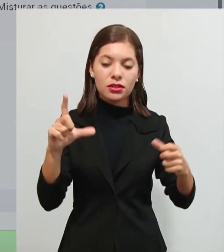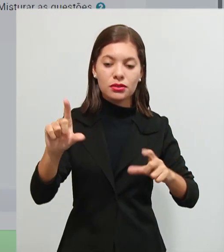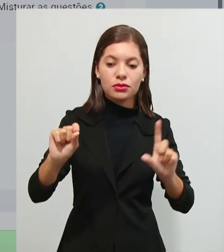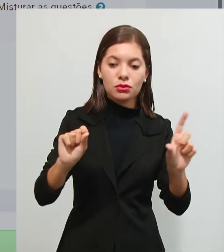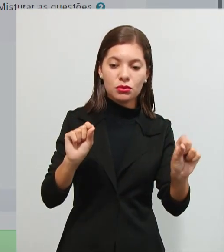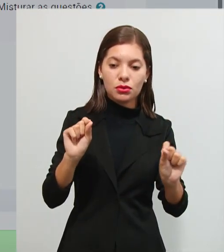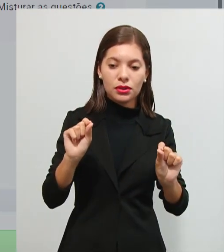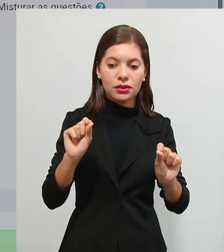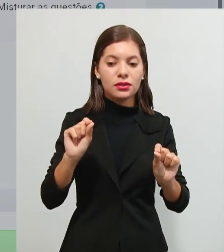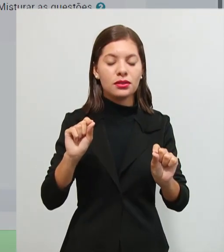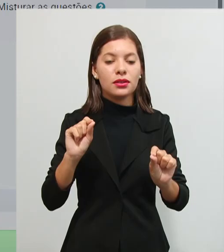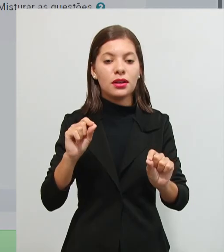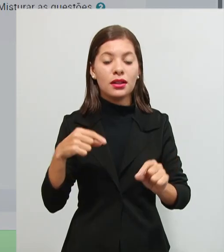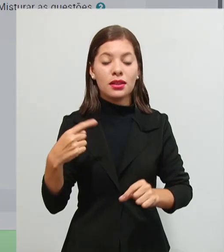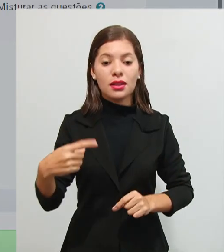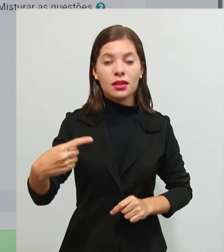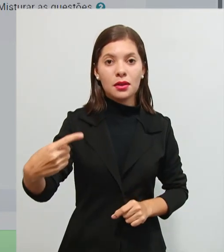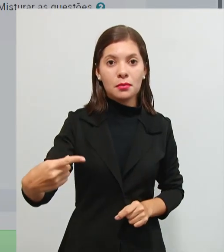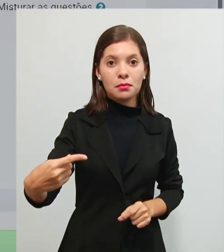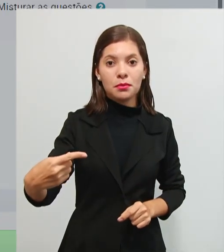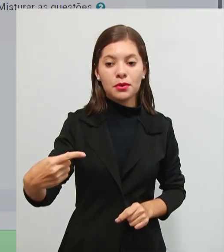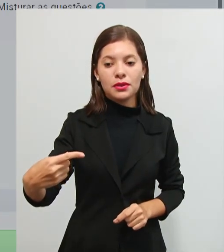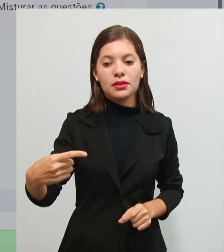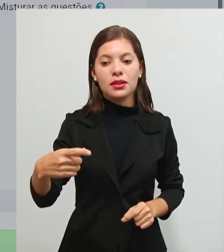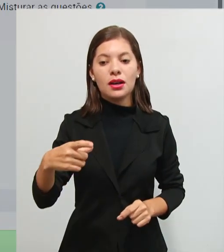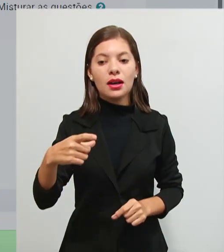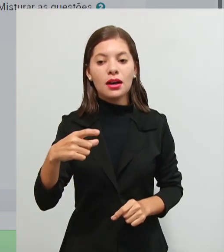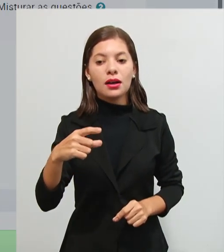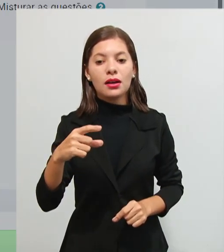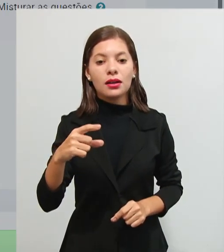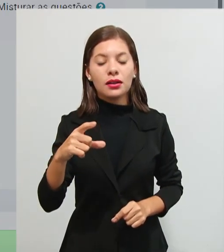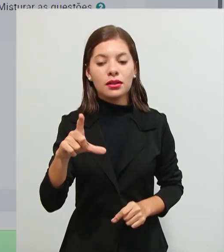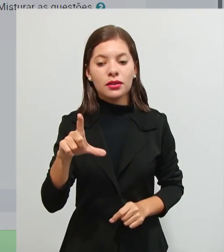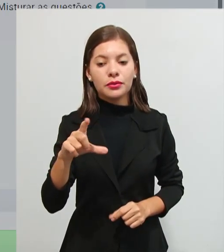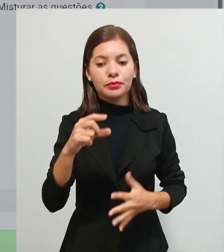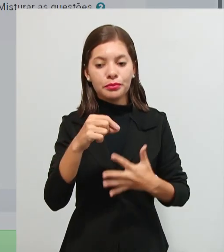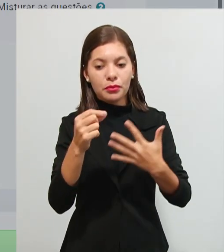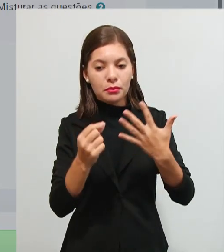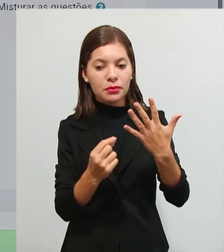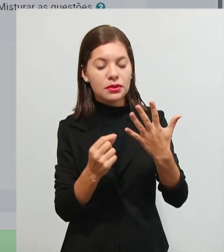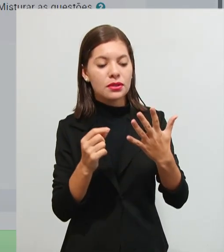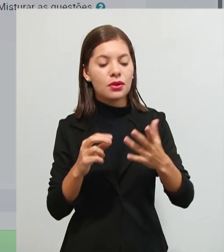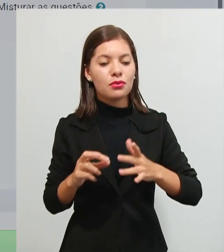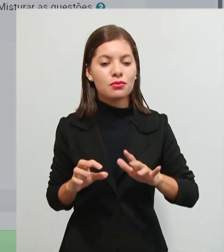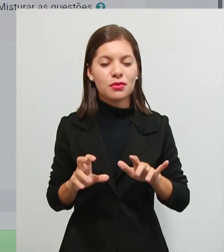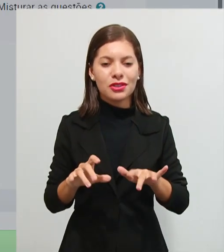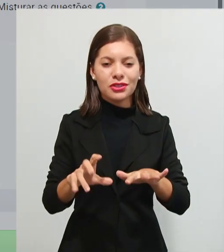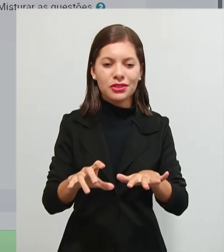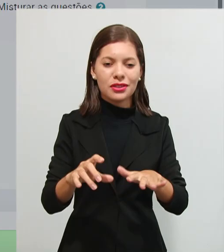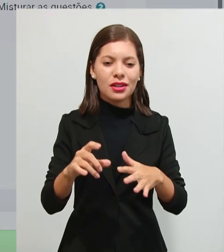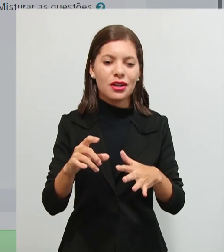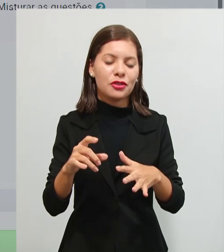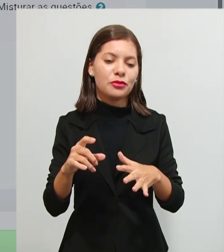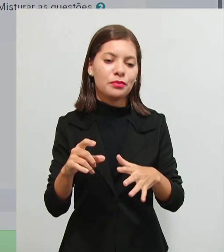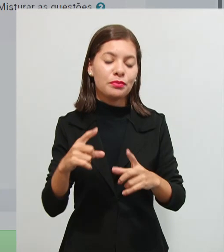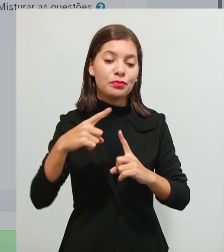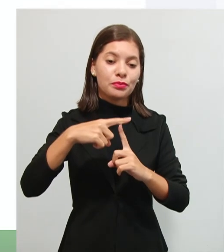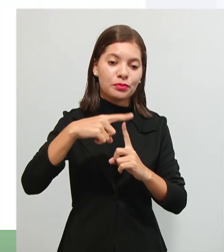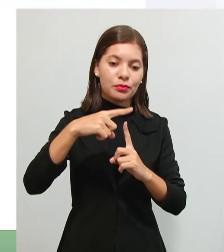adicionar. E aí, na sequência, é que vai dar a opção para você, de fato, digitar a questão. Então, primeiro escolhe o tipo da